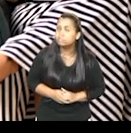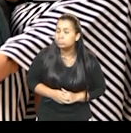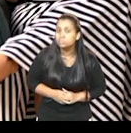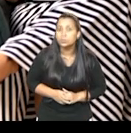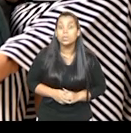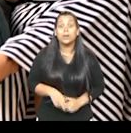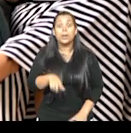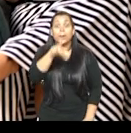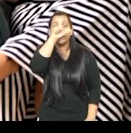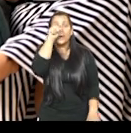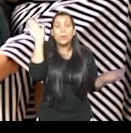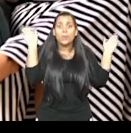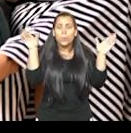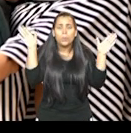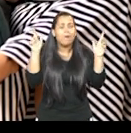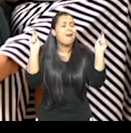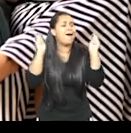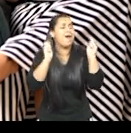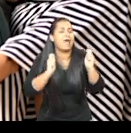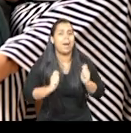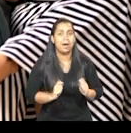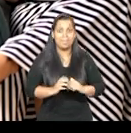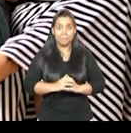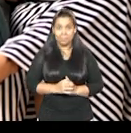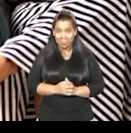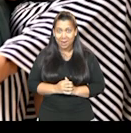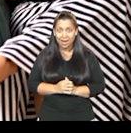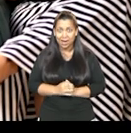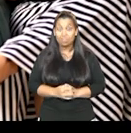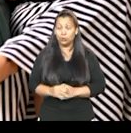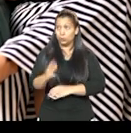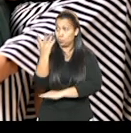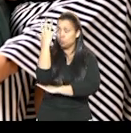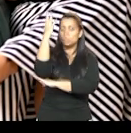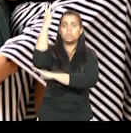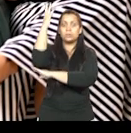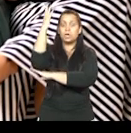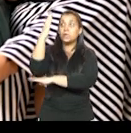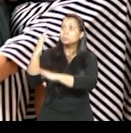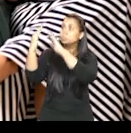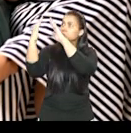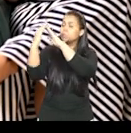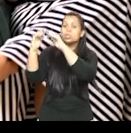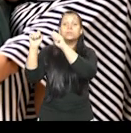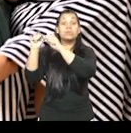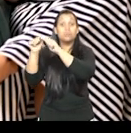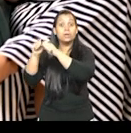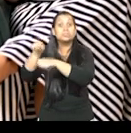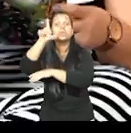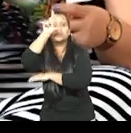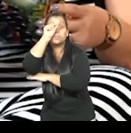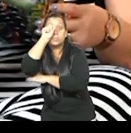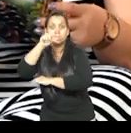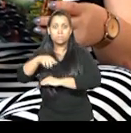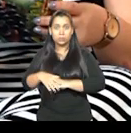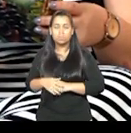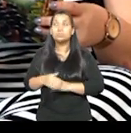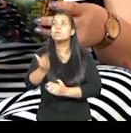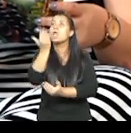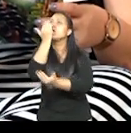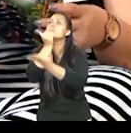pássaros amavam o jardim, faziam seus ninhos em suas árvores e comiam dos seus frutos.